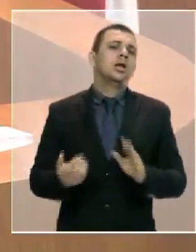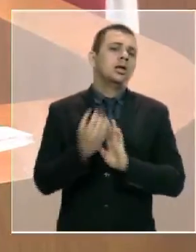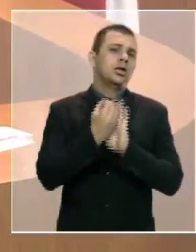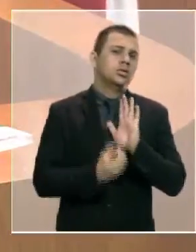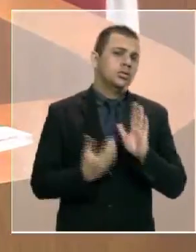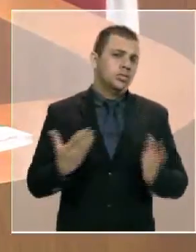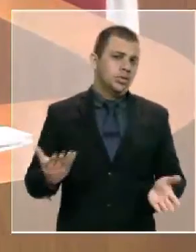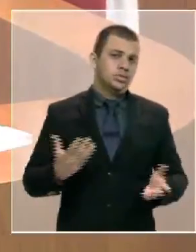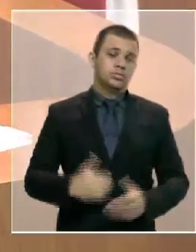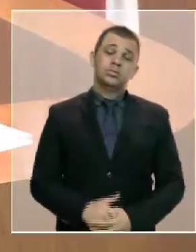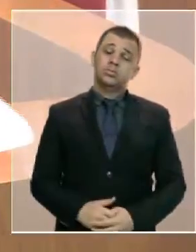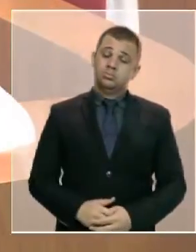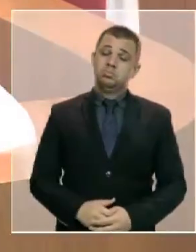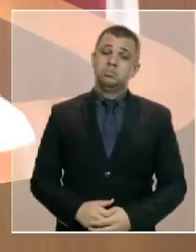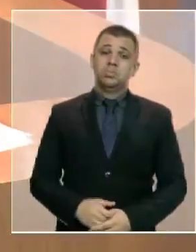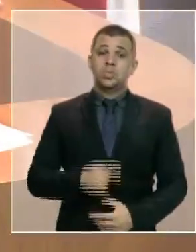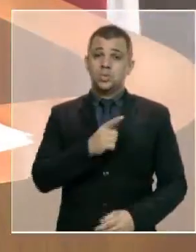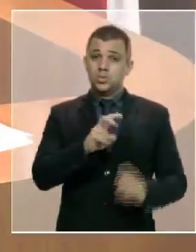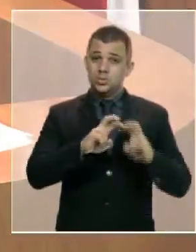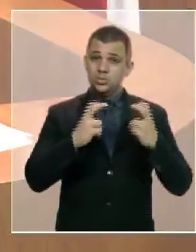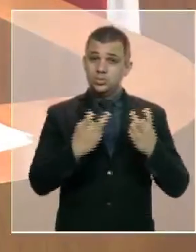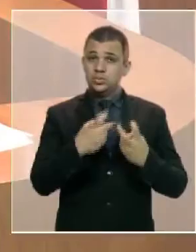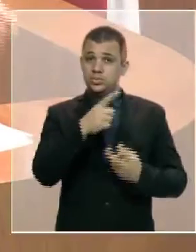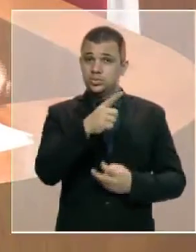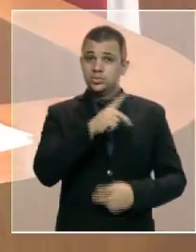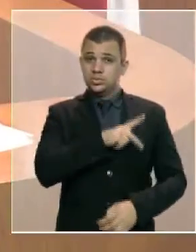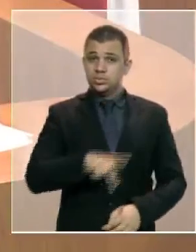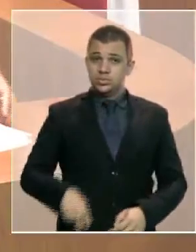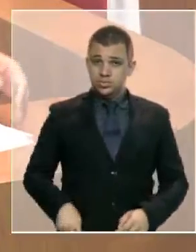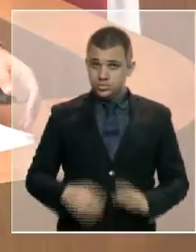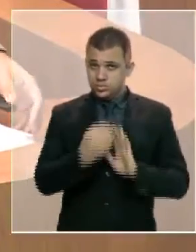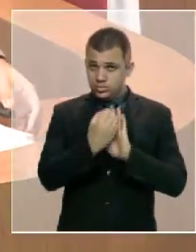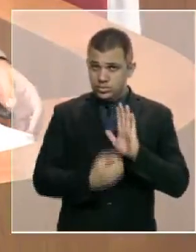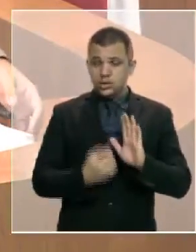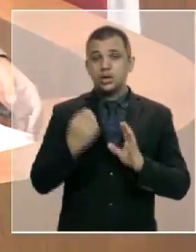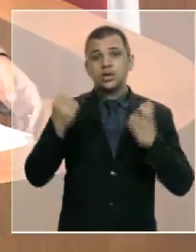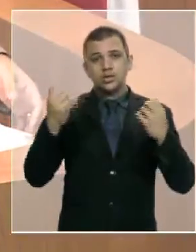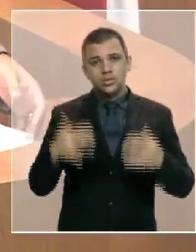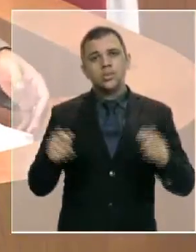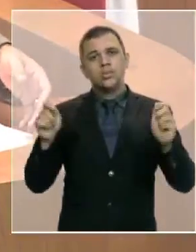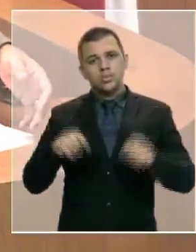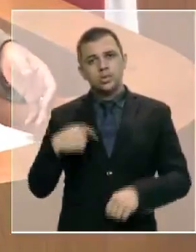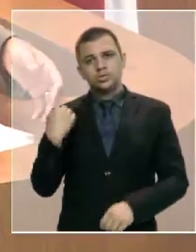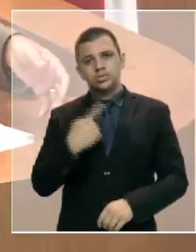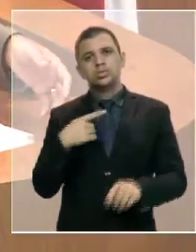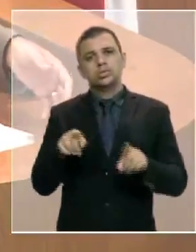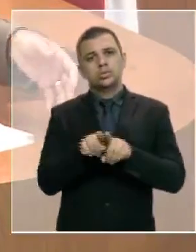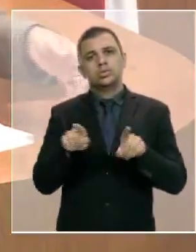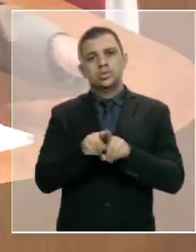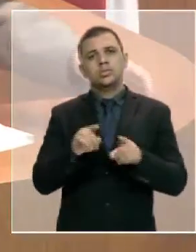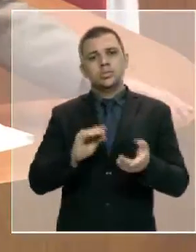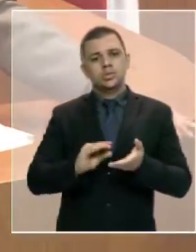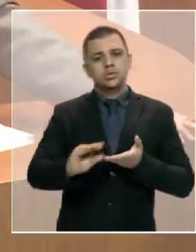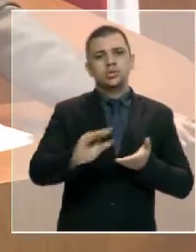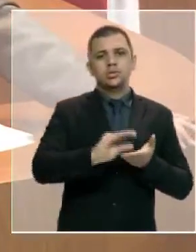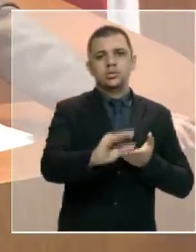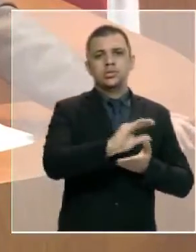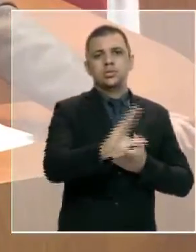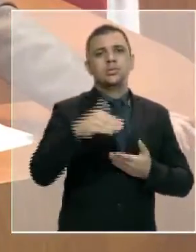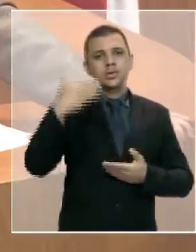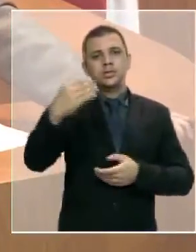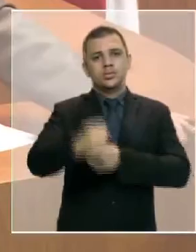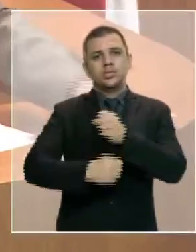passar o papel para que nós possamos emendar para o orçamento de ser executado em